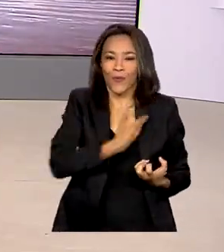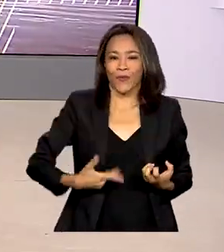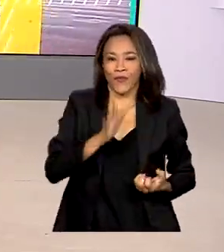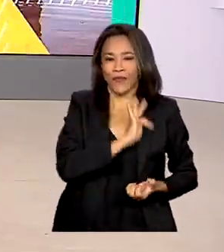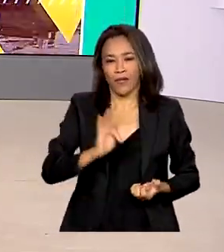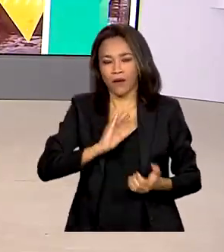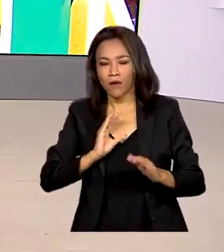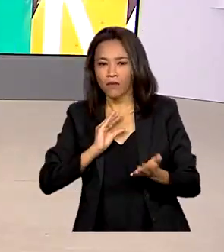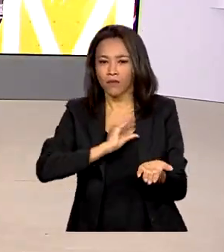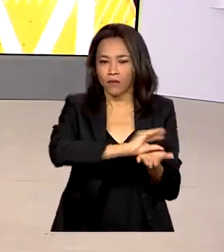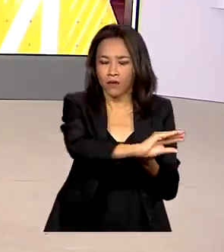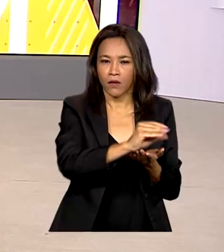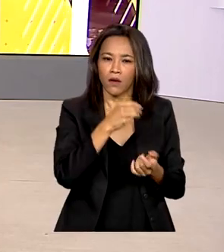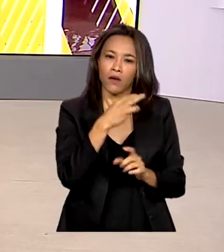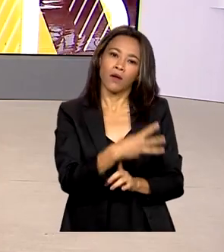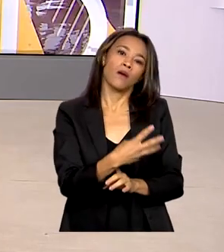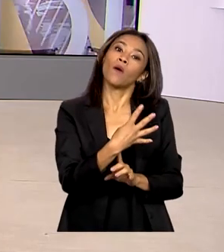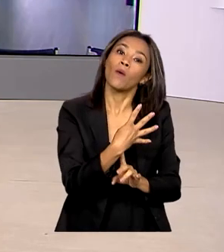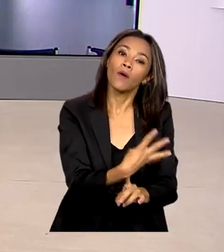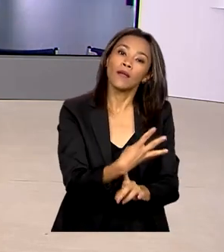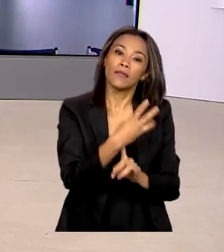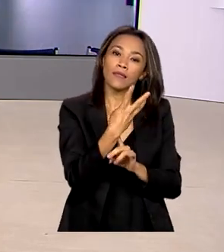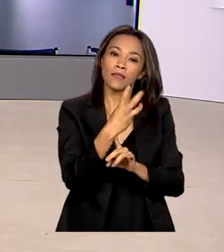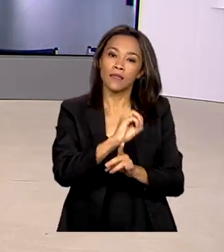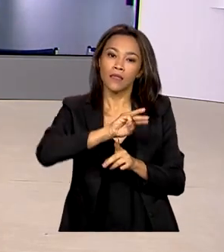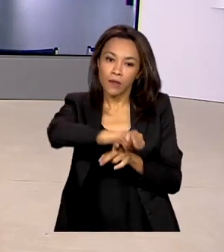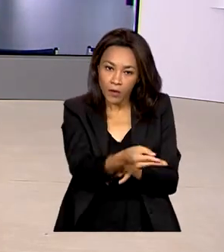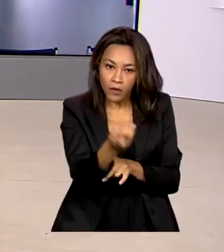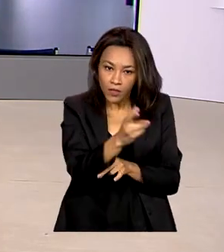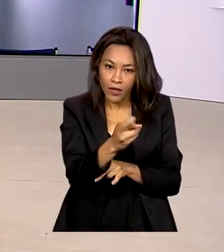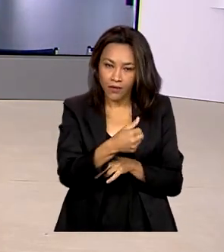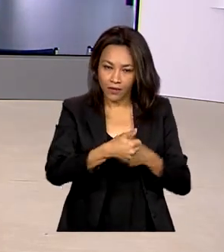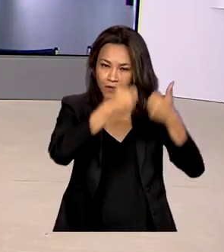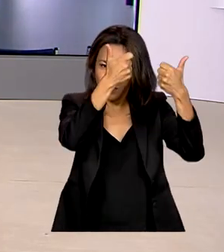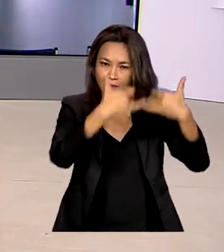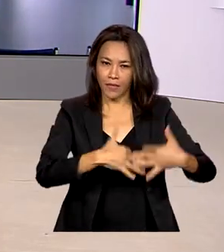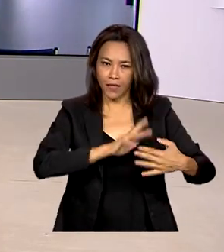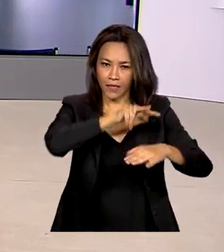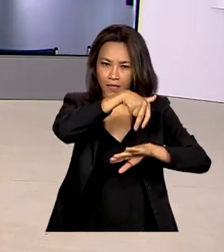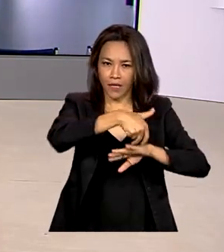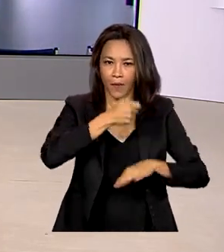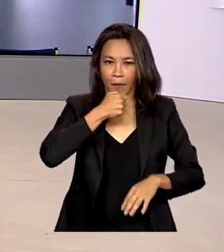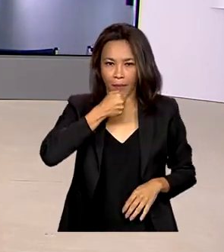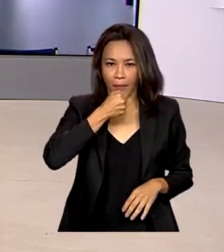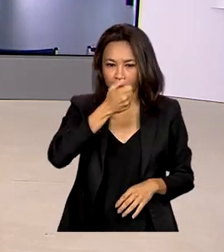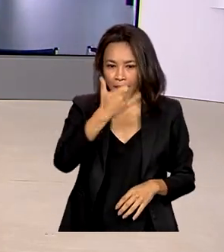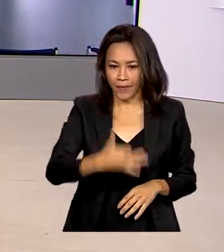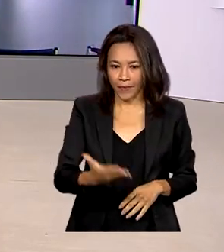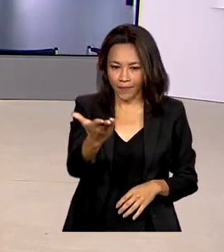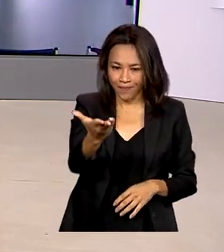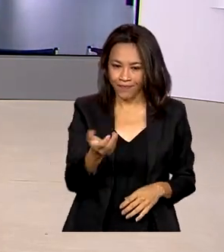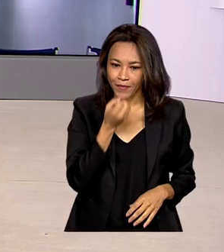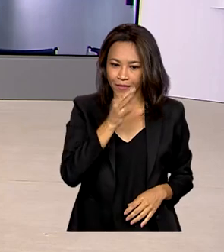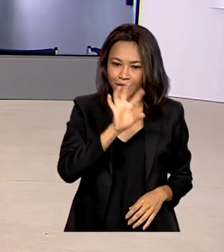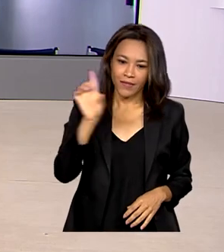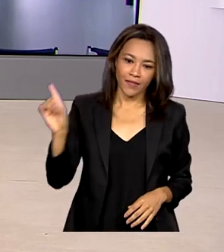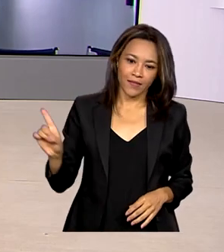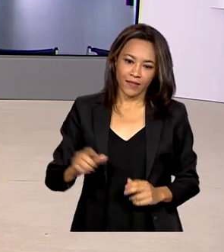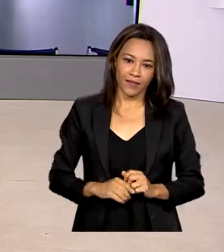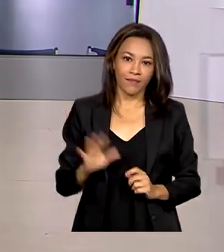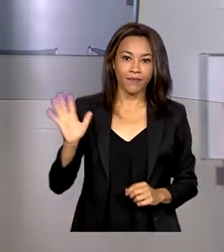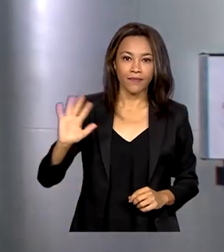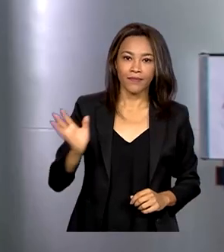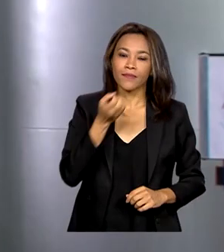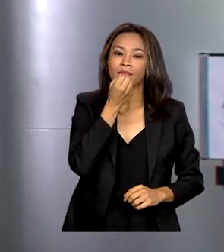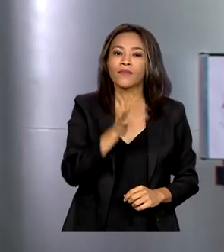milhões de reais. O repórter Glauco de Queiroz tem mais informações para a gente. Bom dia, Glauco. Olá, bom